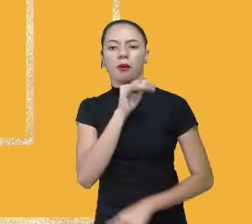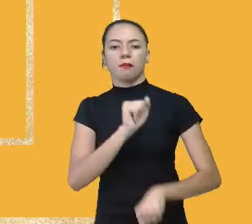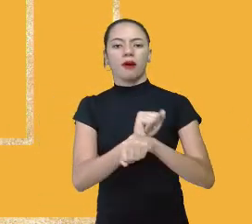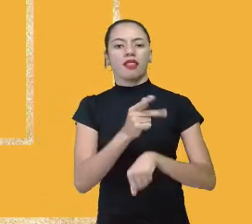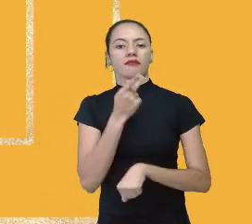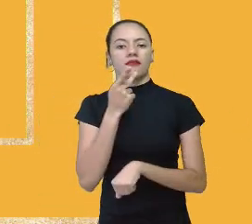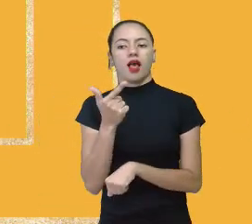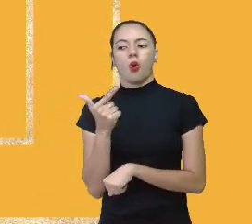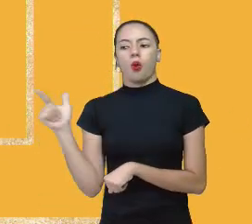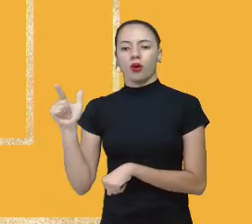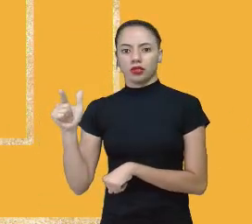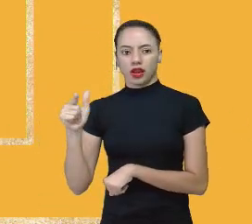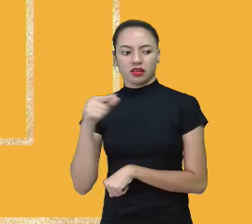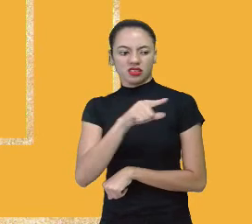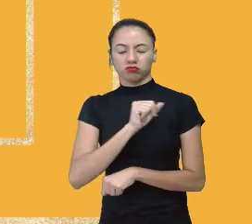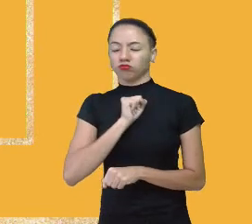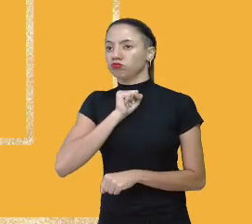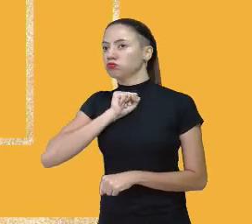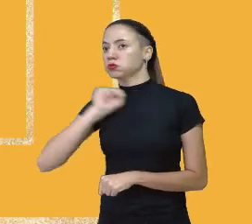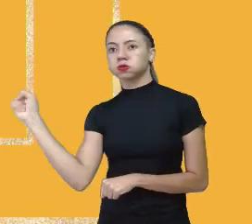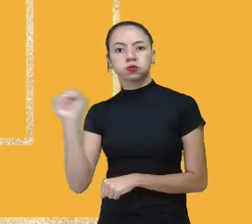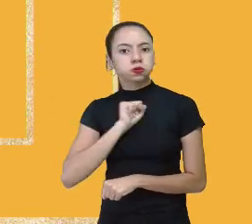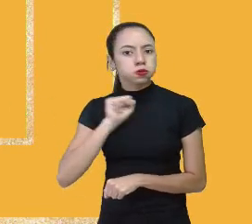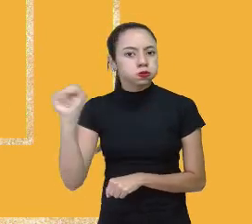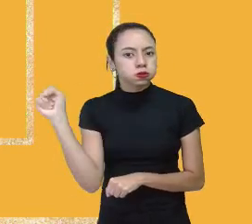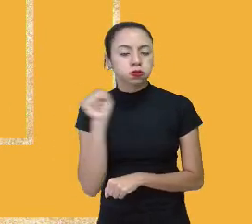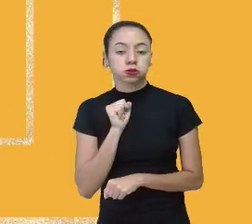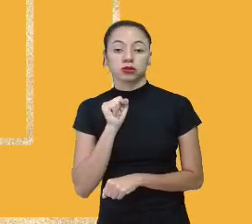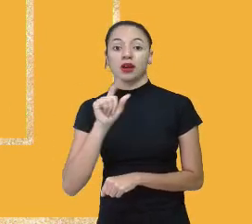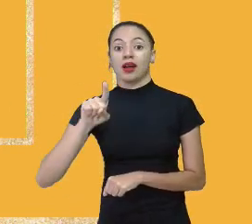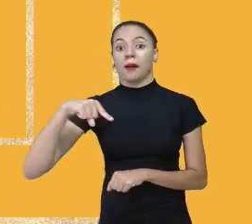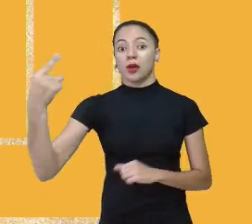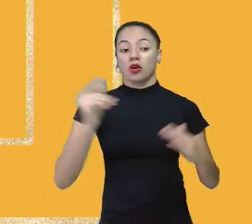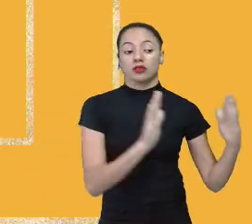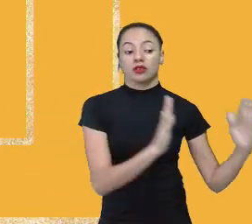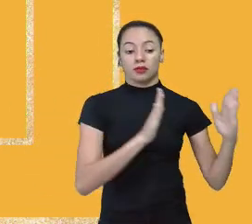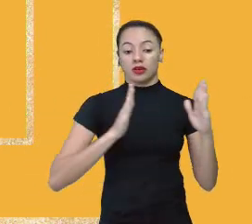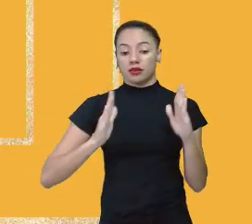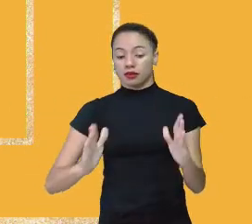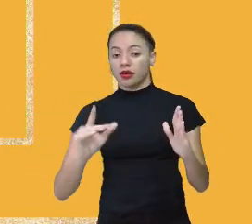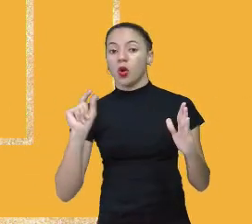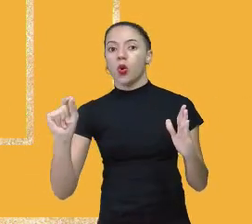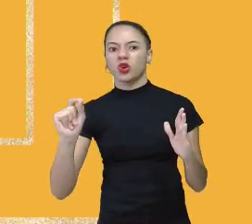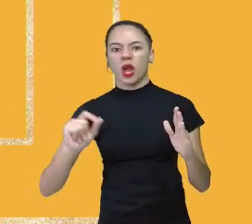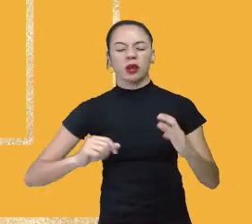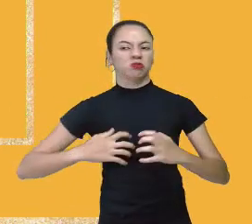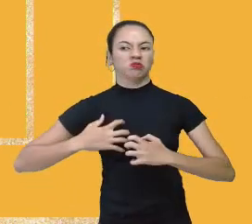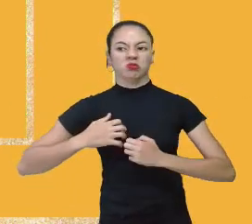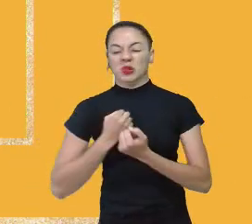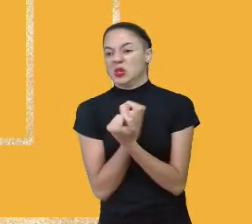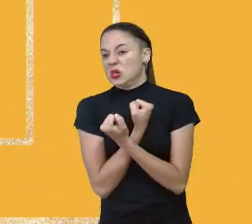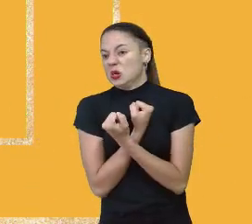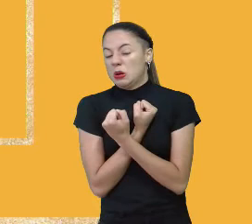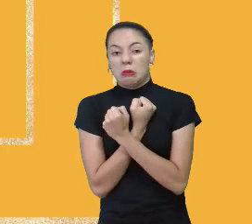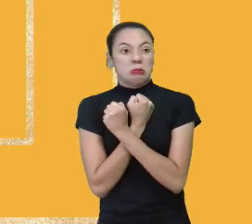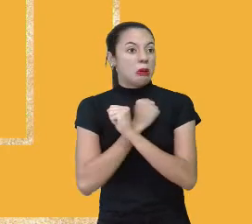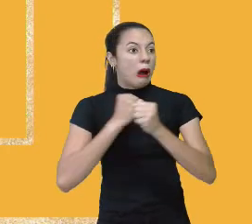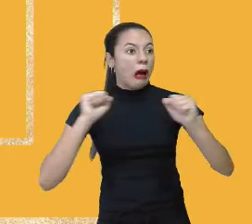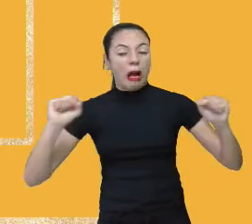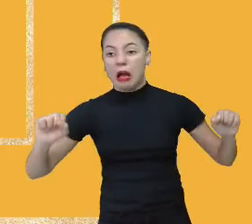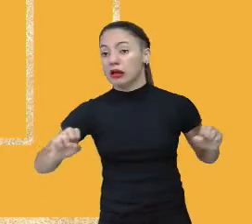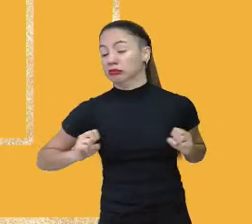vai aumentando esse estresse. Aí a próxima fase dele passa para a explosão. Aí é a questão física